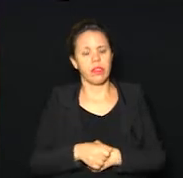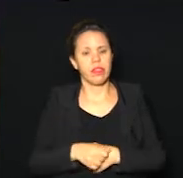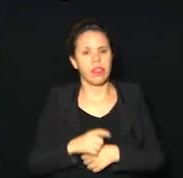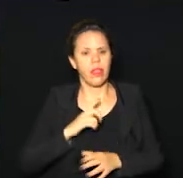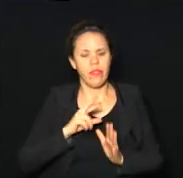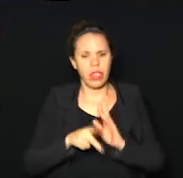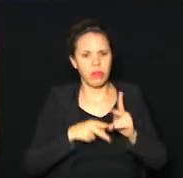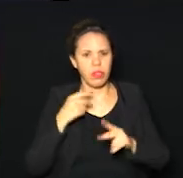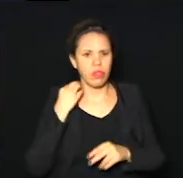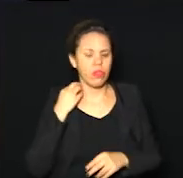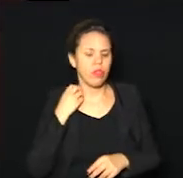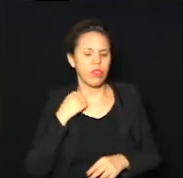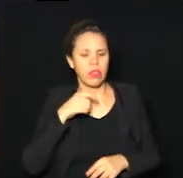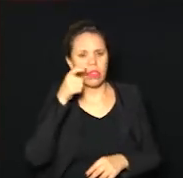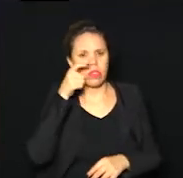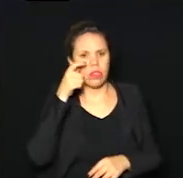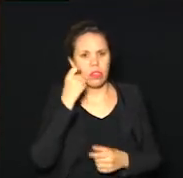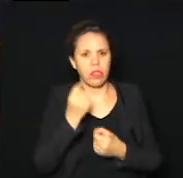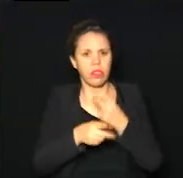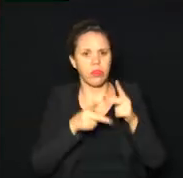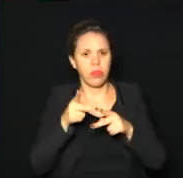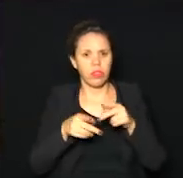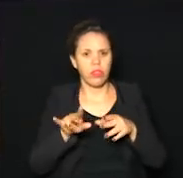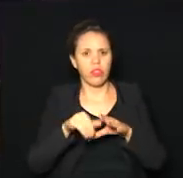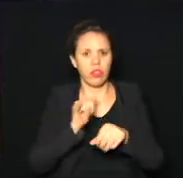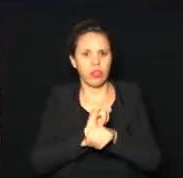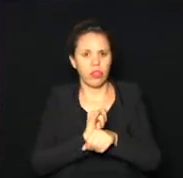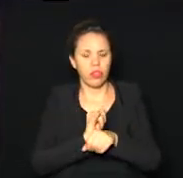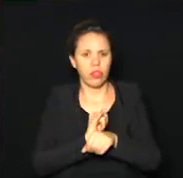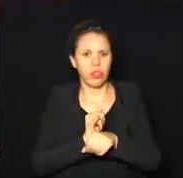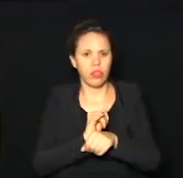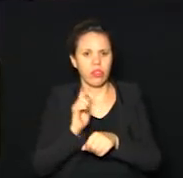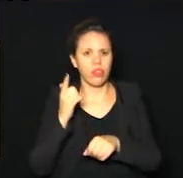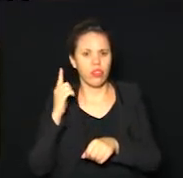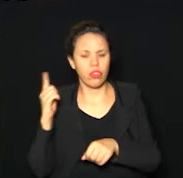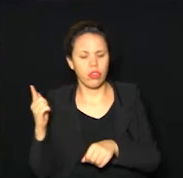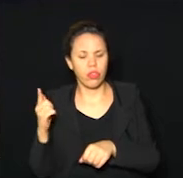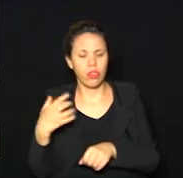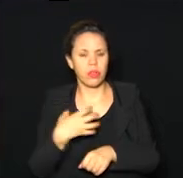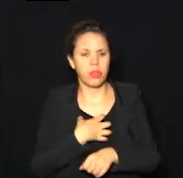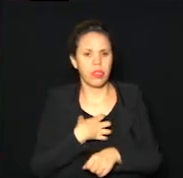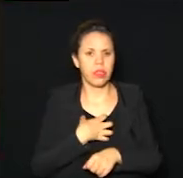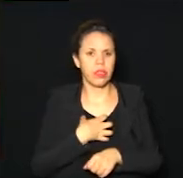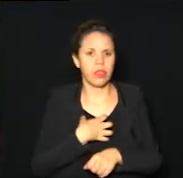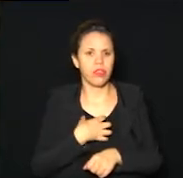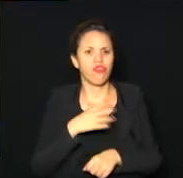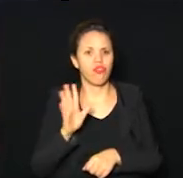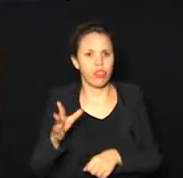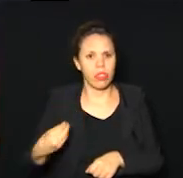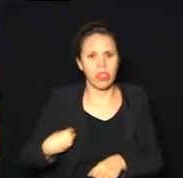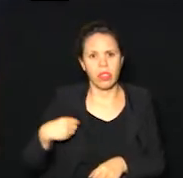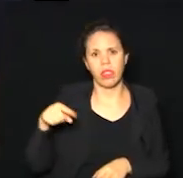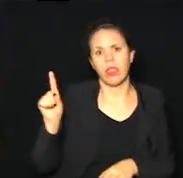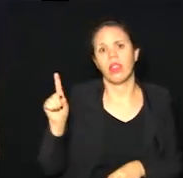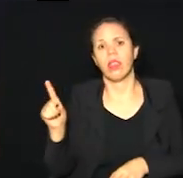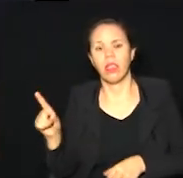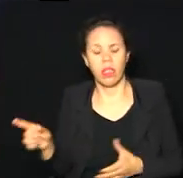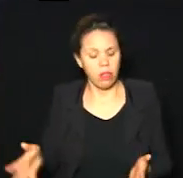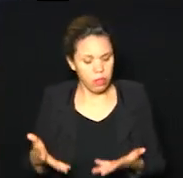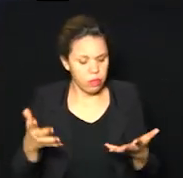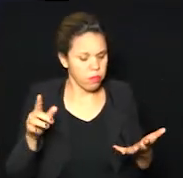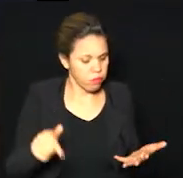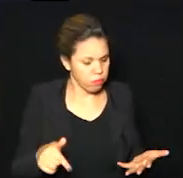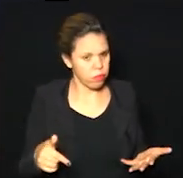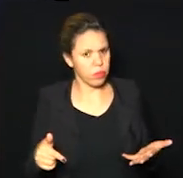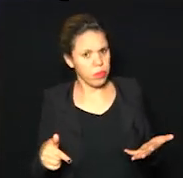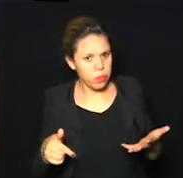Tem várias pessoas assistindo. Já vi algumas coisas no YouTube aqui, pessoal de Goiás, pessoal da Bahia. Quer dizer, já está lá e nós vamos ter que incentivar. É por isso que eu estou dizendo,